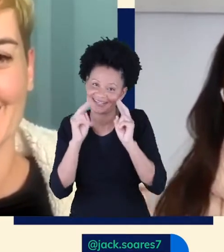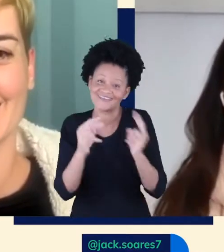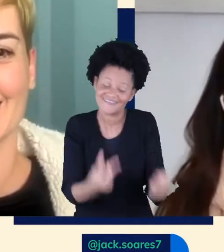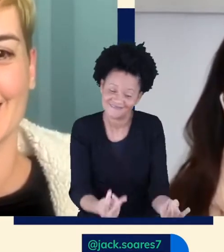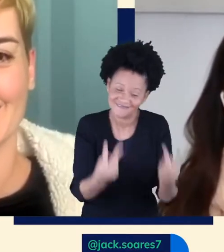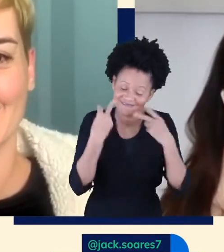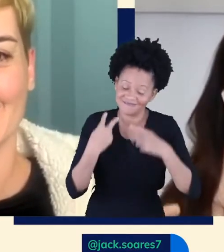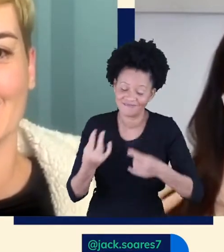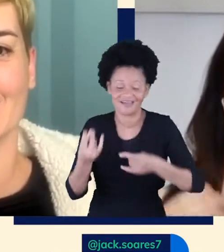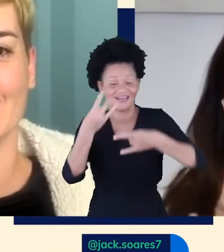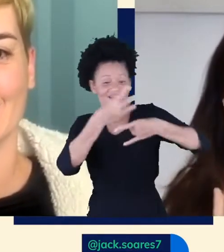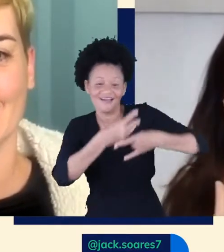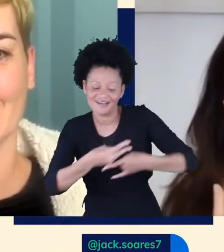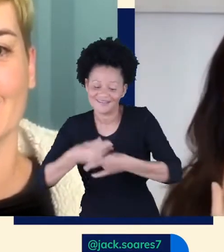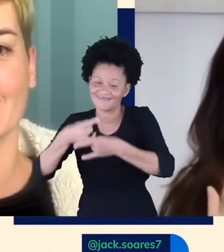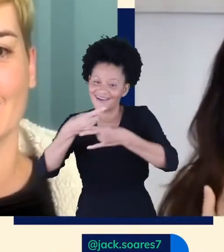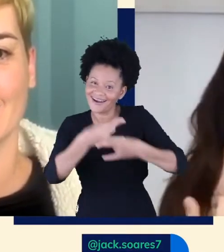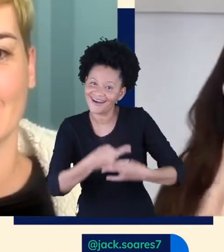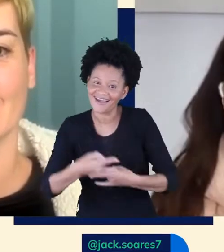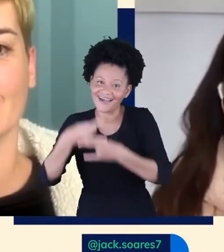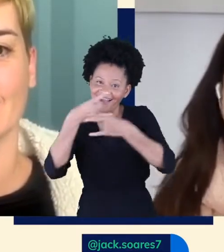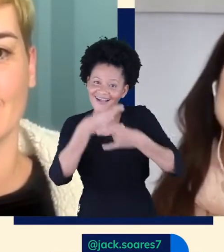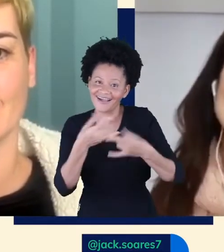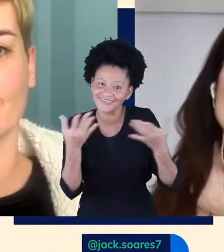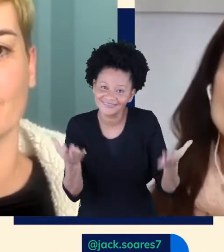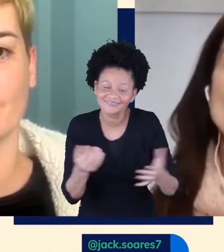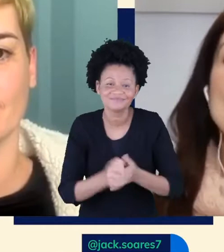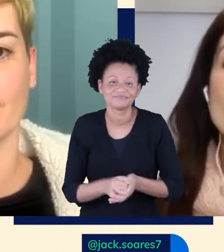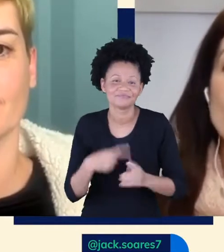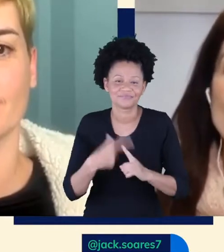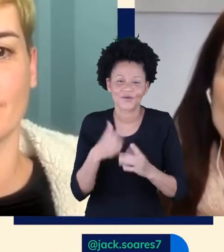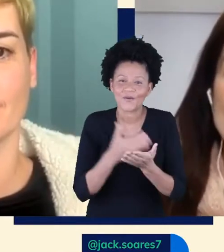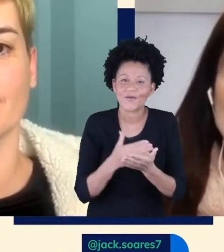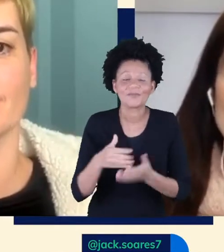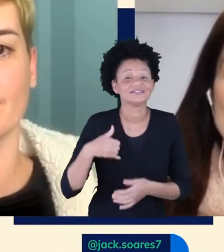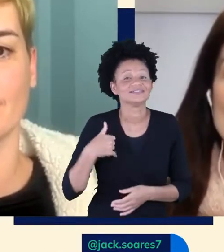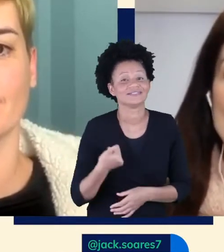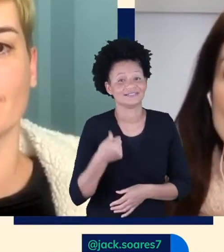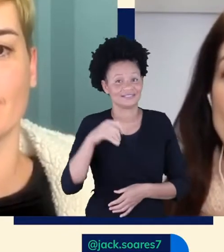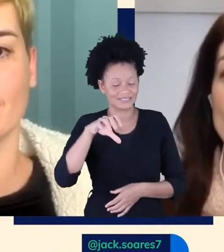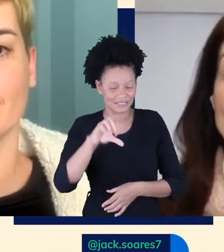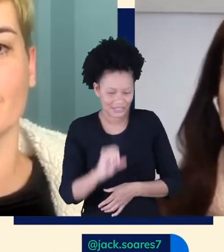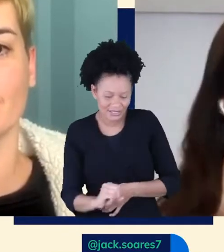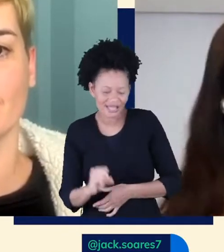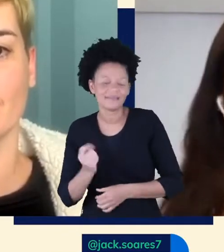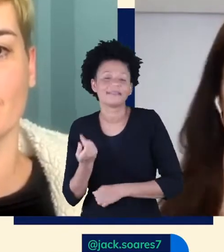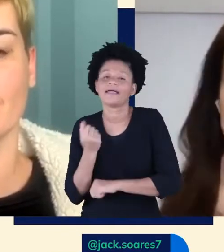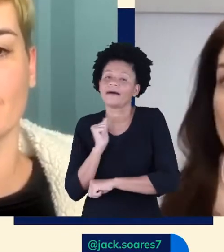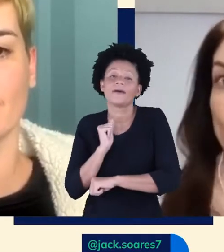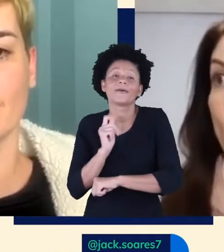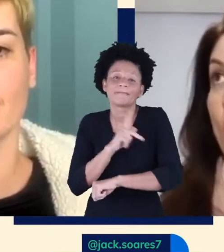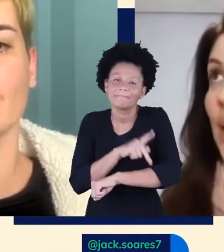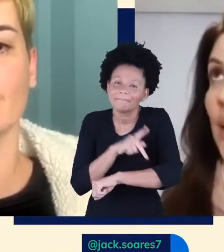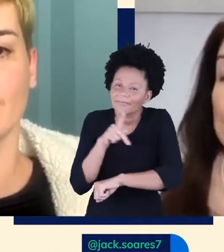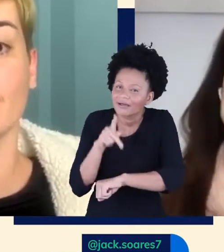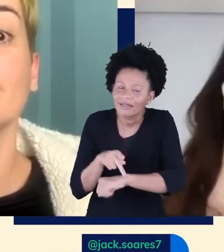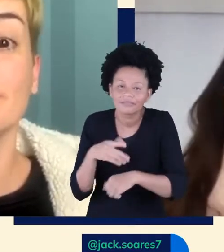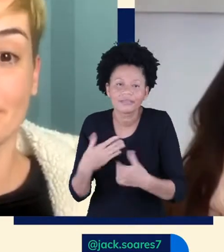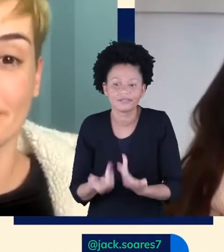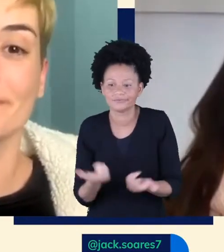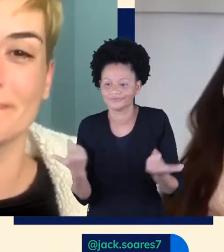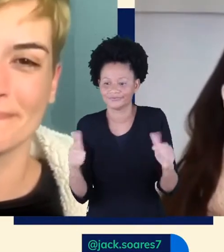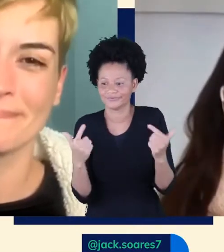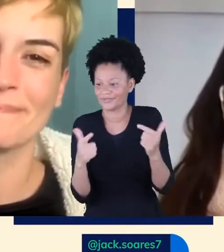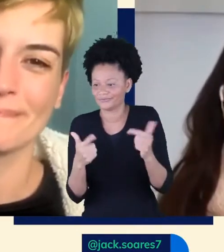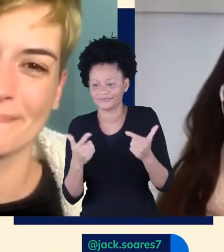vai se acostumando, porque, de fato, eu, quando comecei, tinha 19 anos lá na pedagogia, eu não tinha essa habilidade, eu morria de